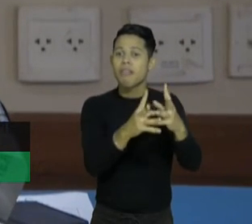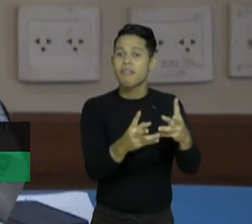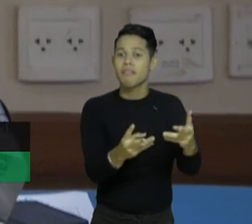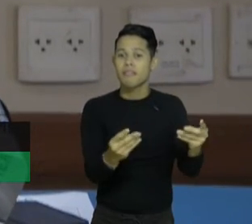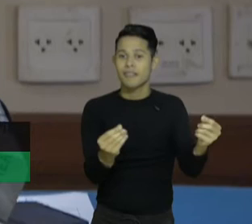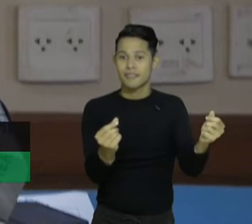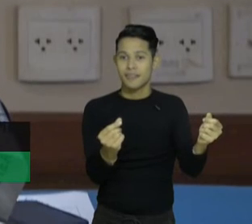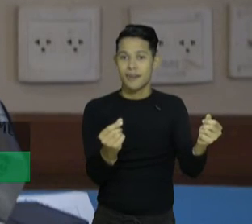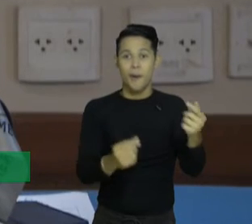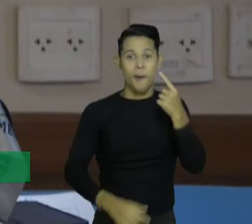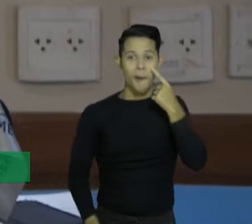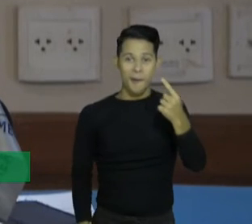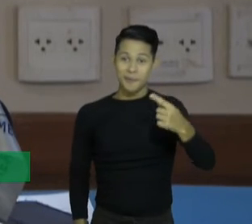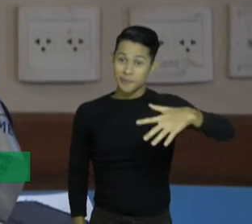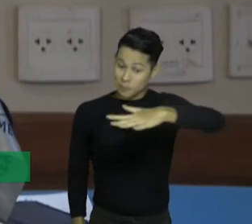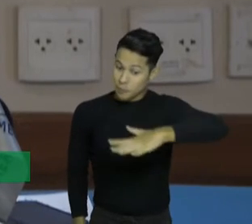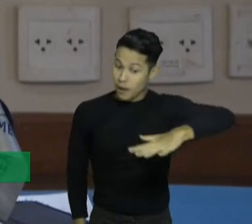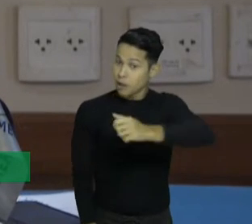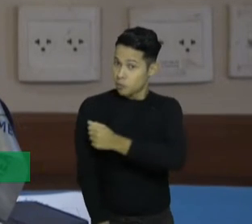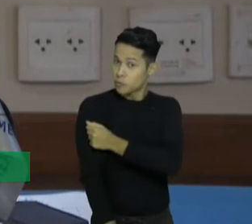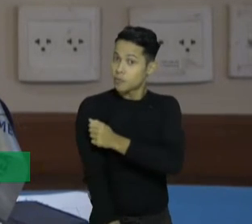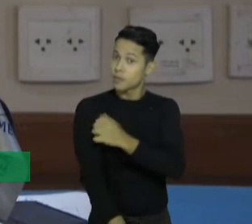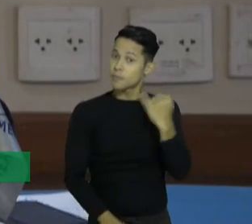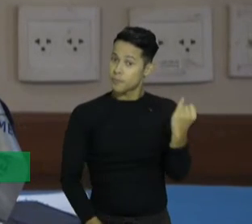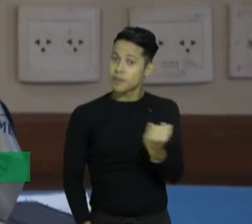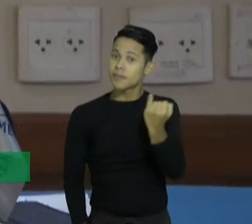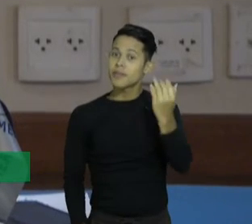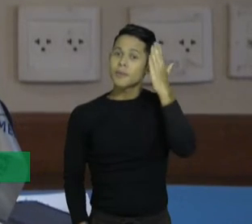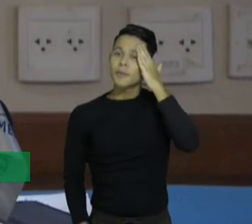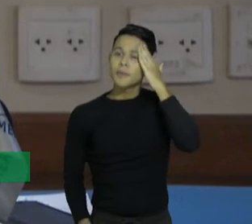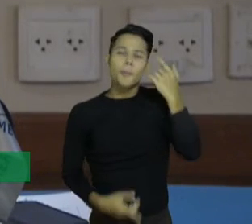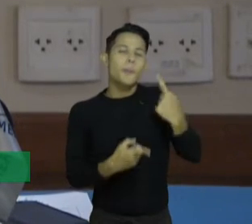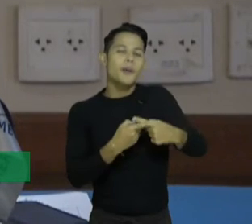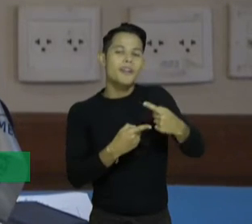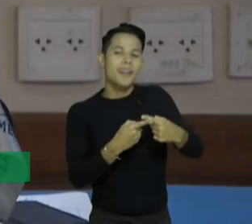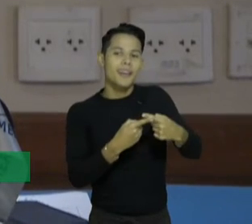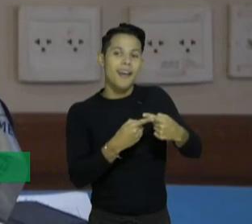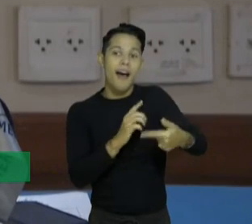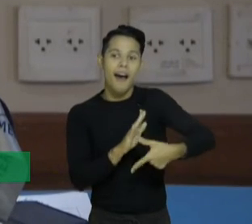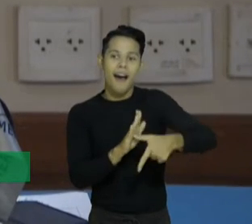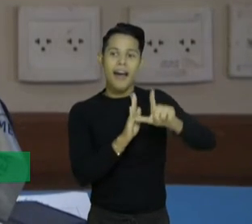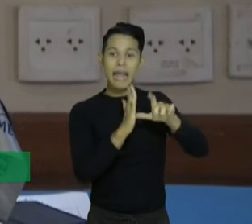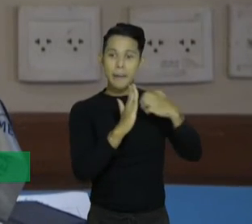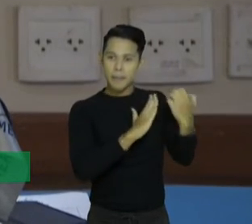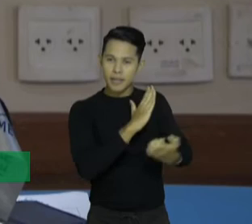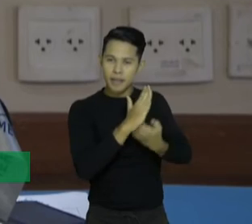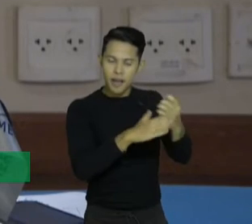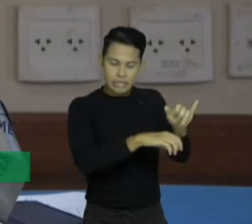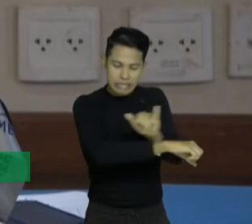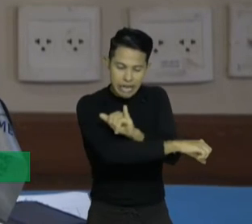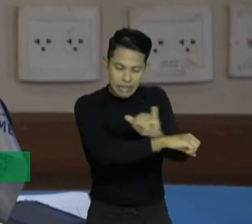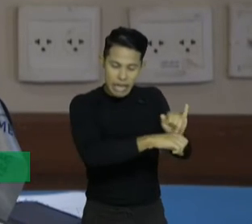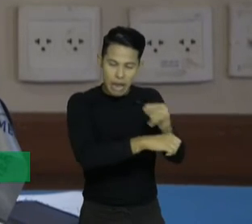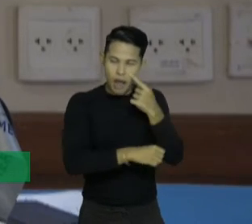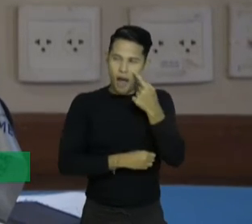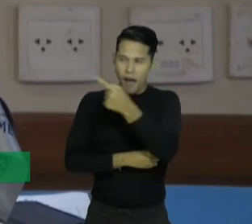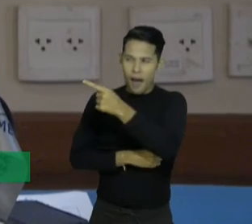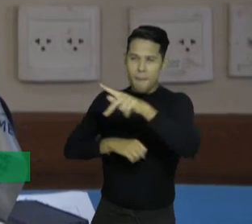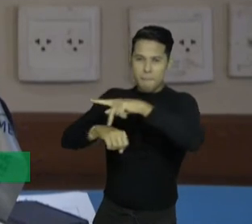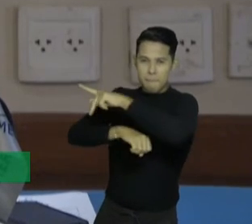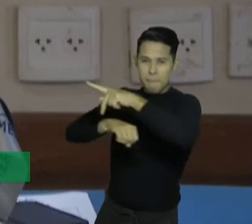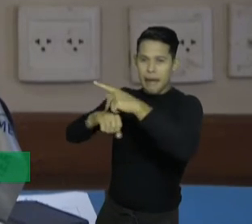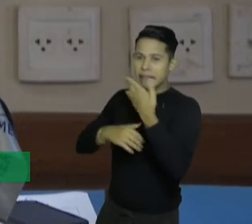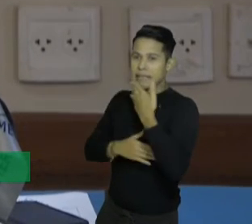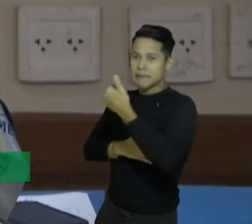estudantes elas desapareceram por quê que o empresário não se apercebeu de que havia um mercado internacional